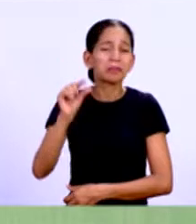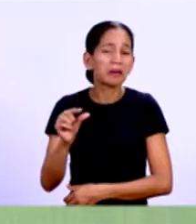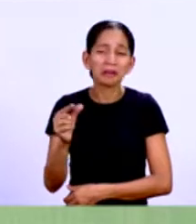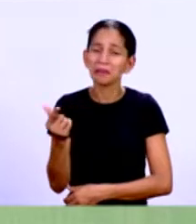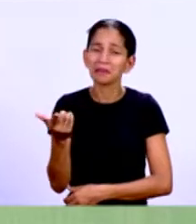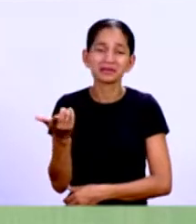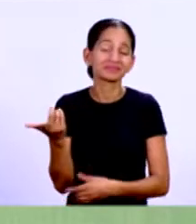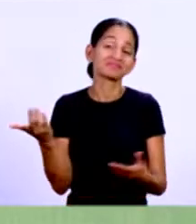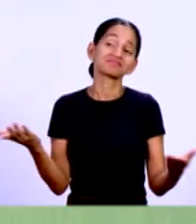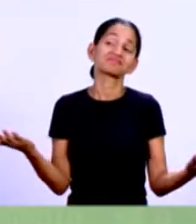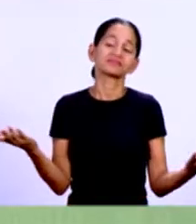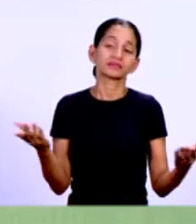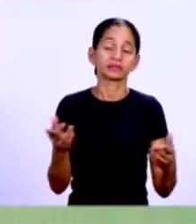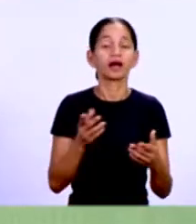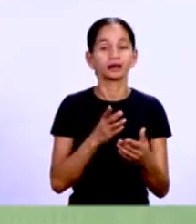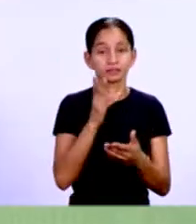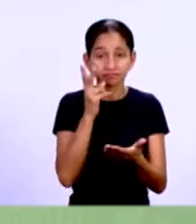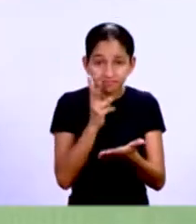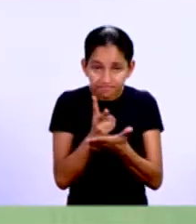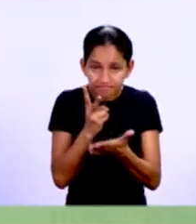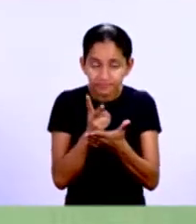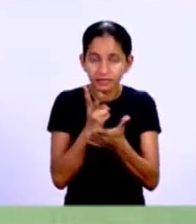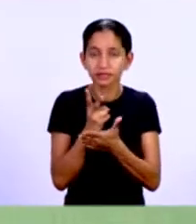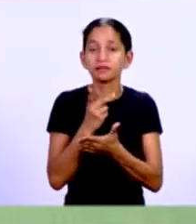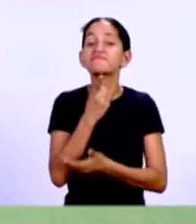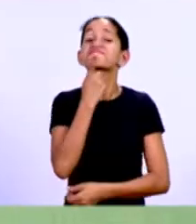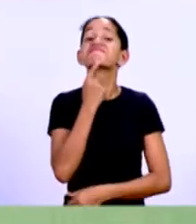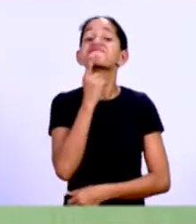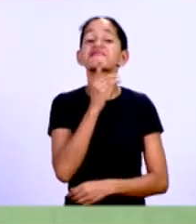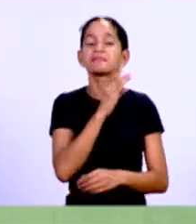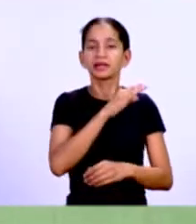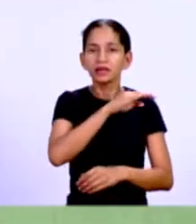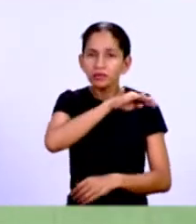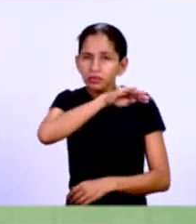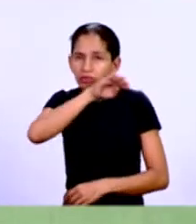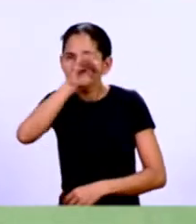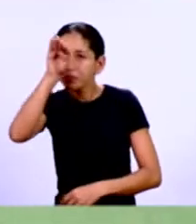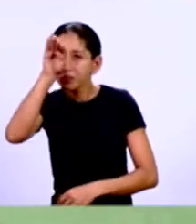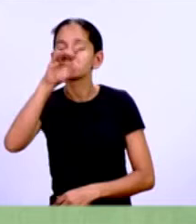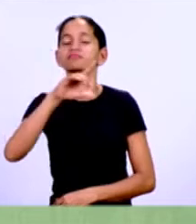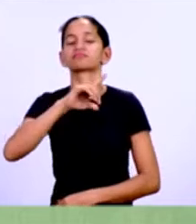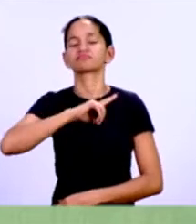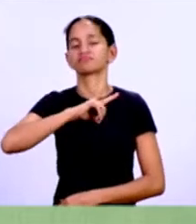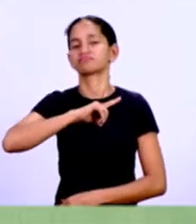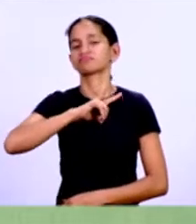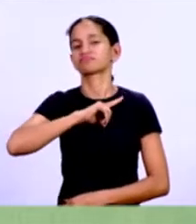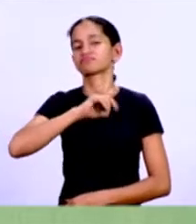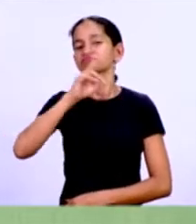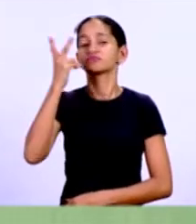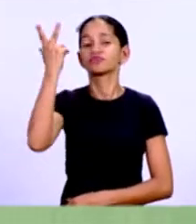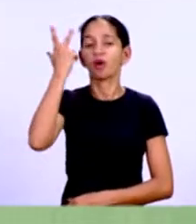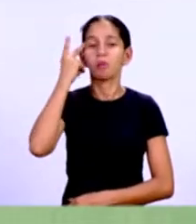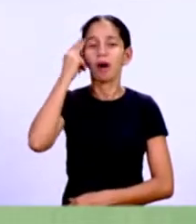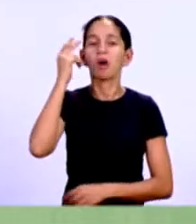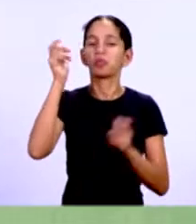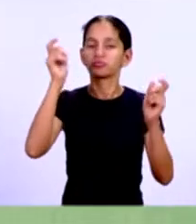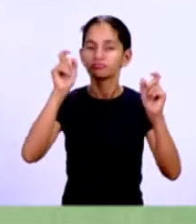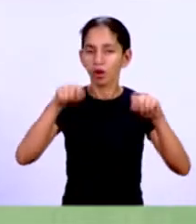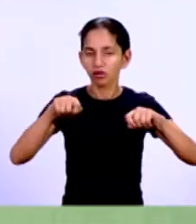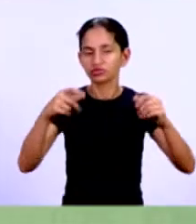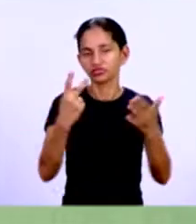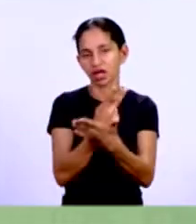Agora, esse ponto, apesar dele acontecer na vida real, ele pode existir um investimento assim, você se arrisca muito com a possibilidade de ter um retorno